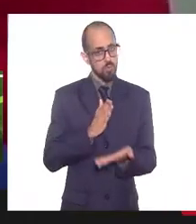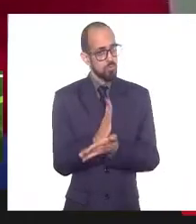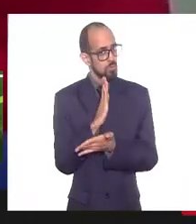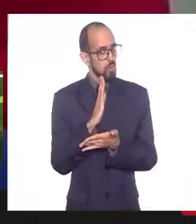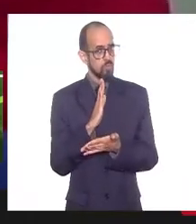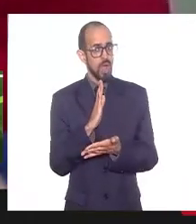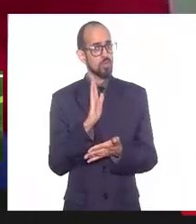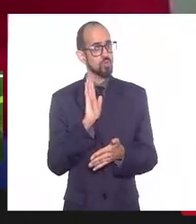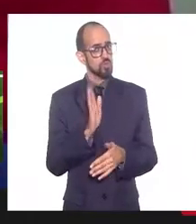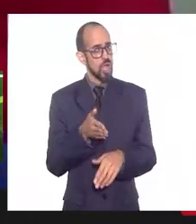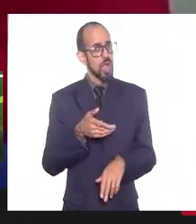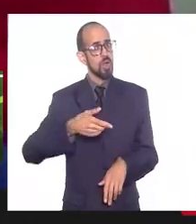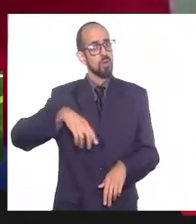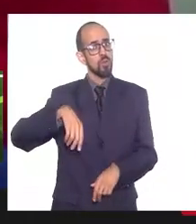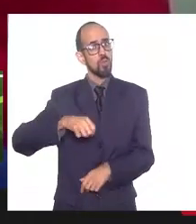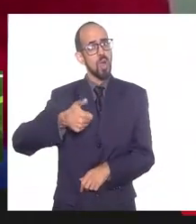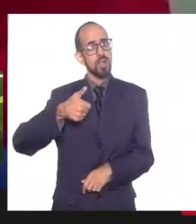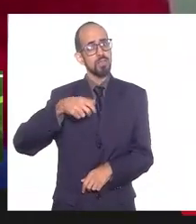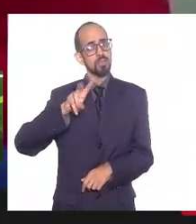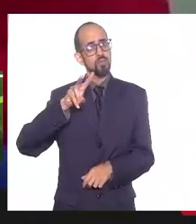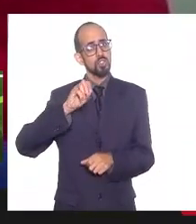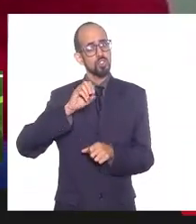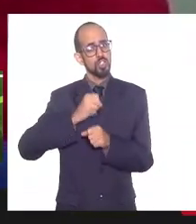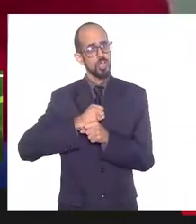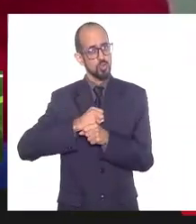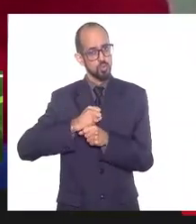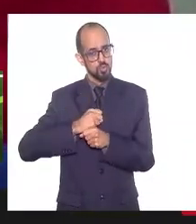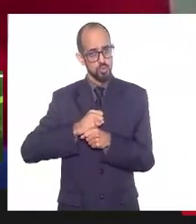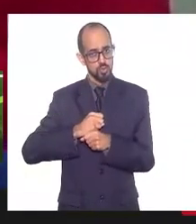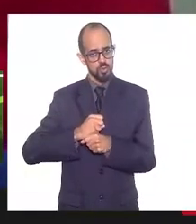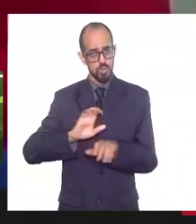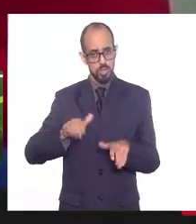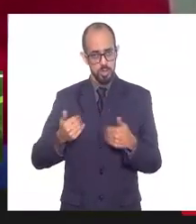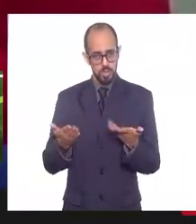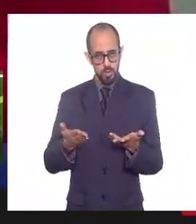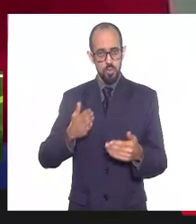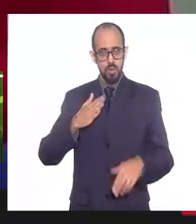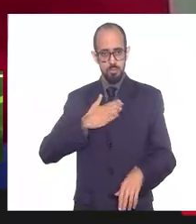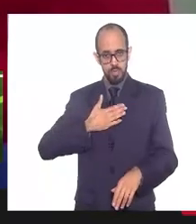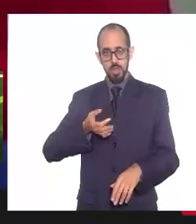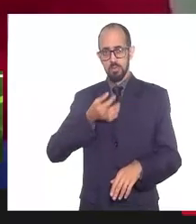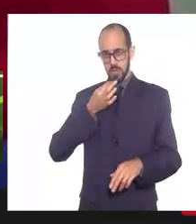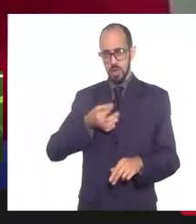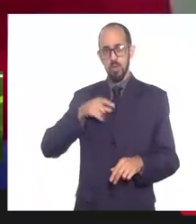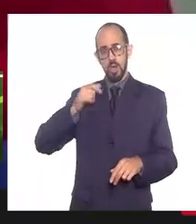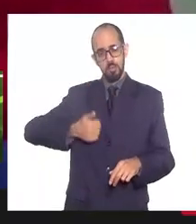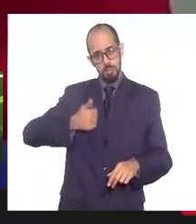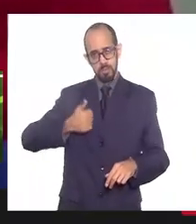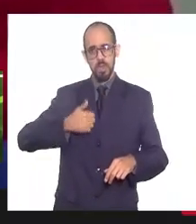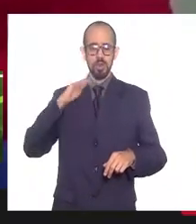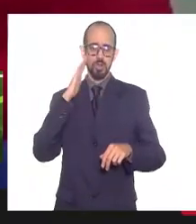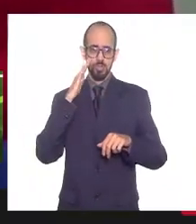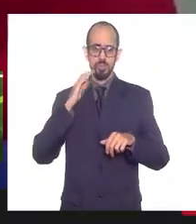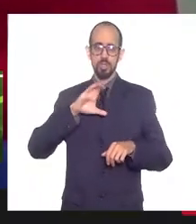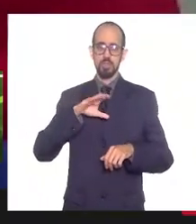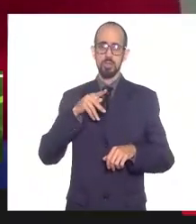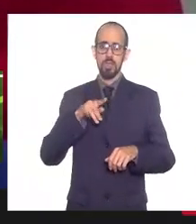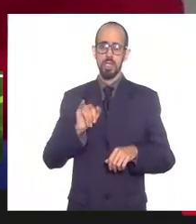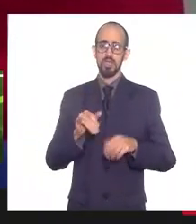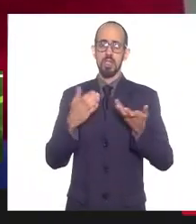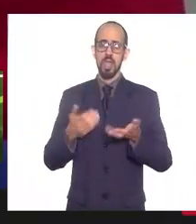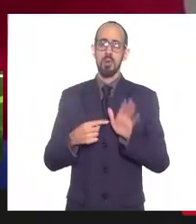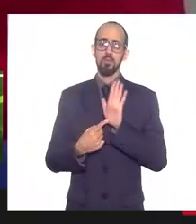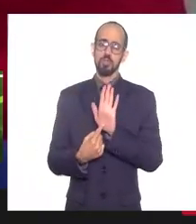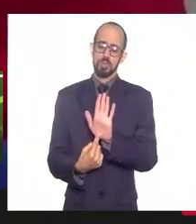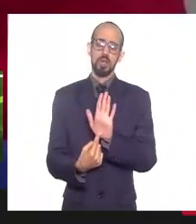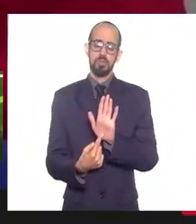tranquilamente há pelo menos quase 2 décadas. Então, acho que esse é o primeiro entendimento que essa CPI quer afirmar, que o que